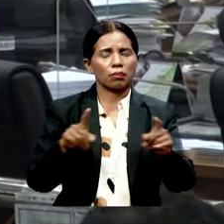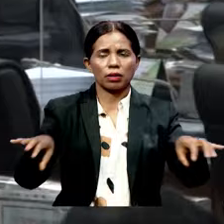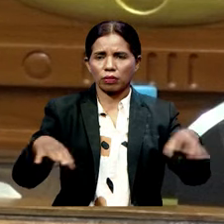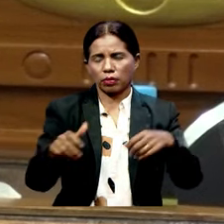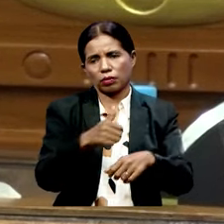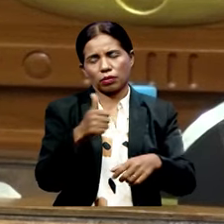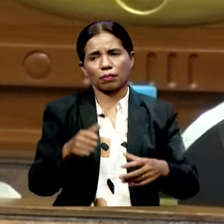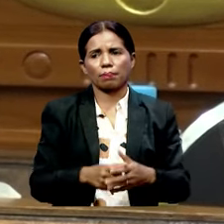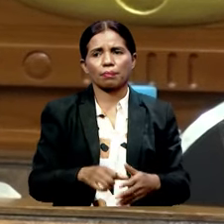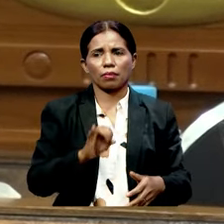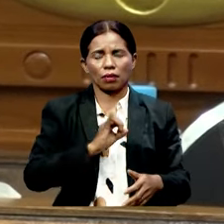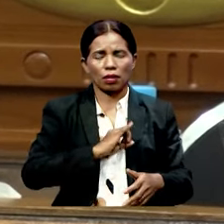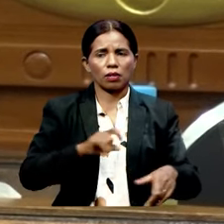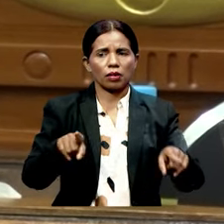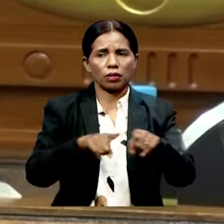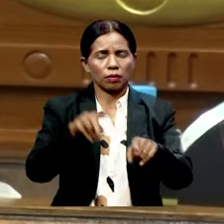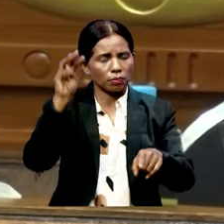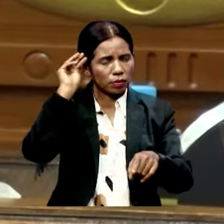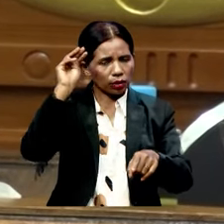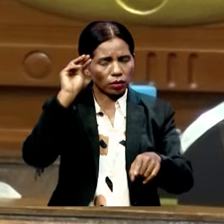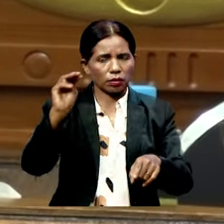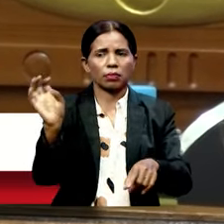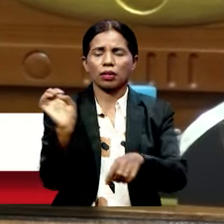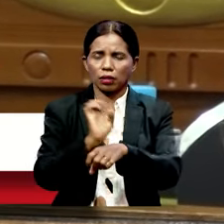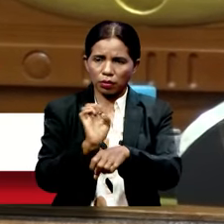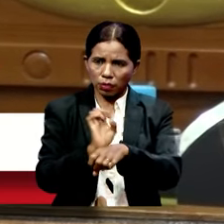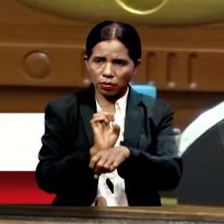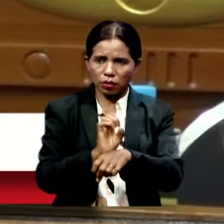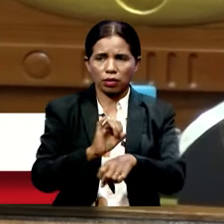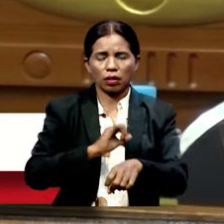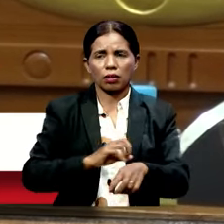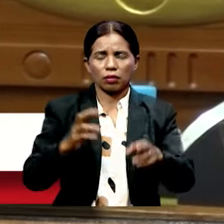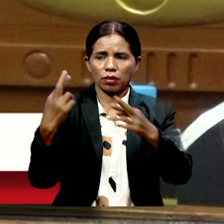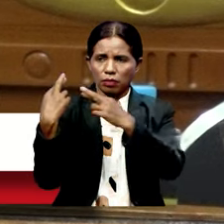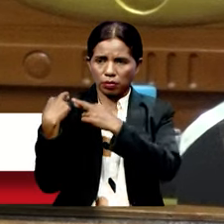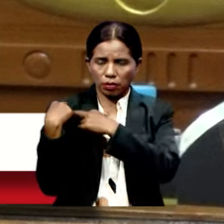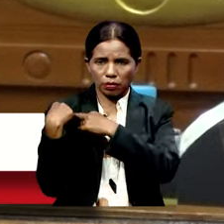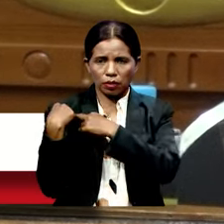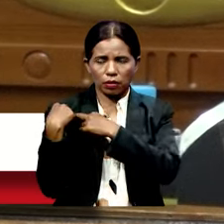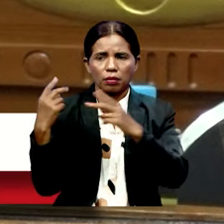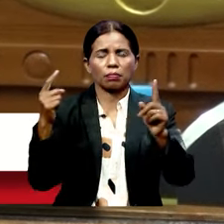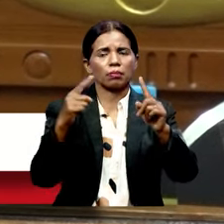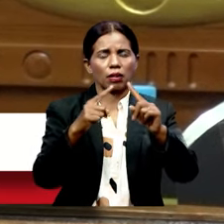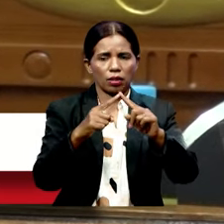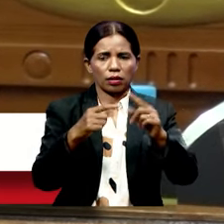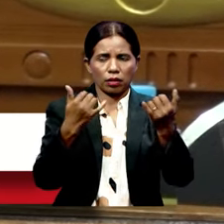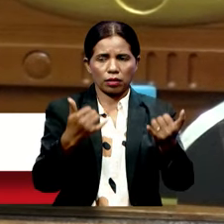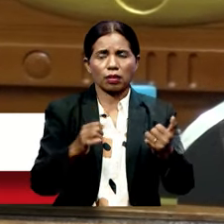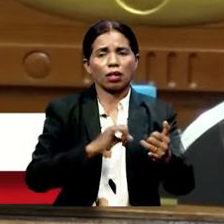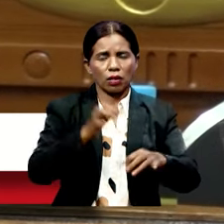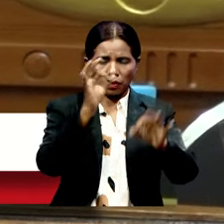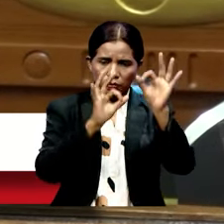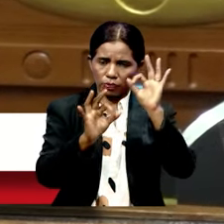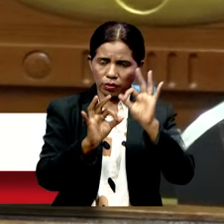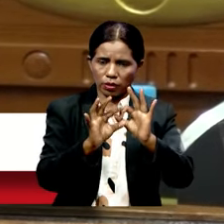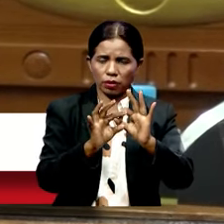diak. Ao nessa ministro coordenador assunto econômico, ao responsável, vai assunto da né, e ao fiar